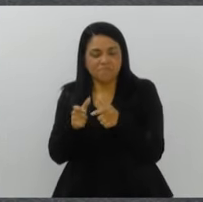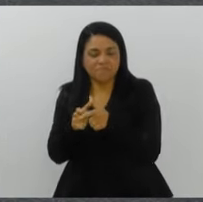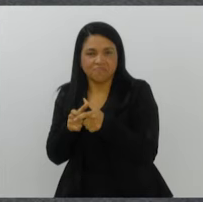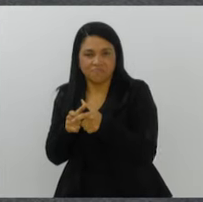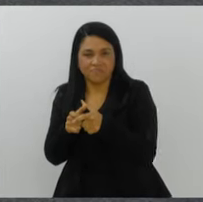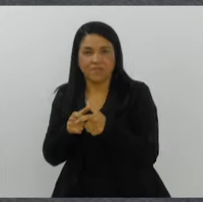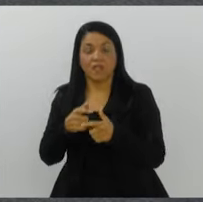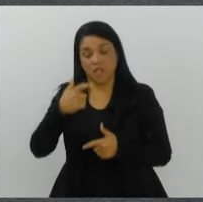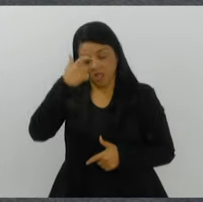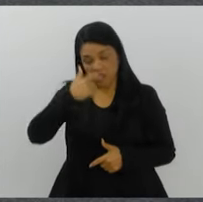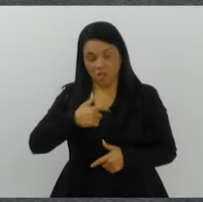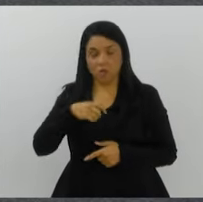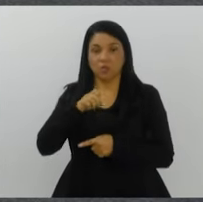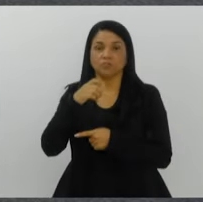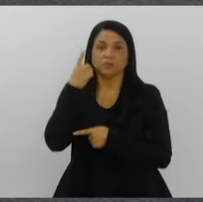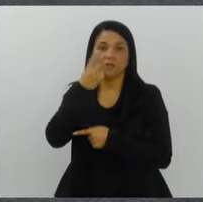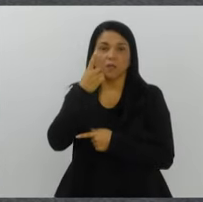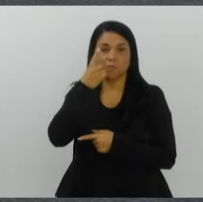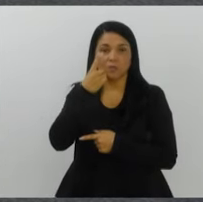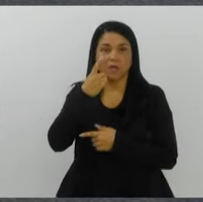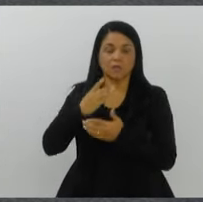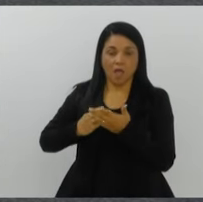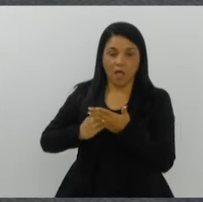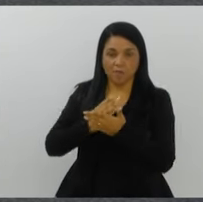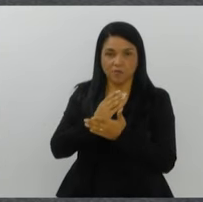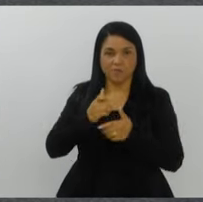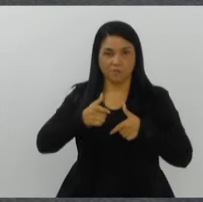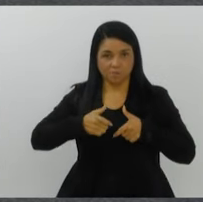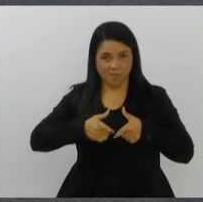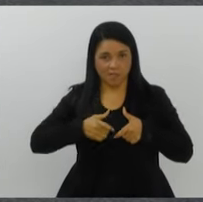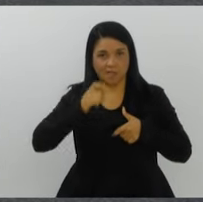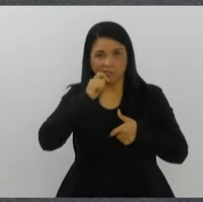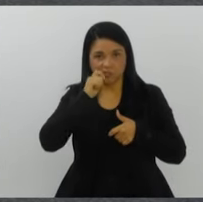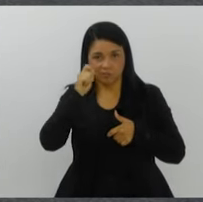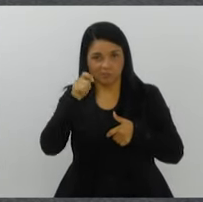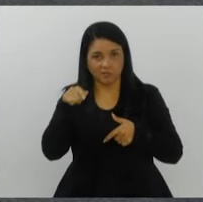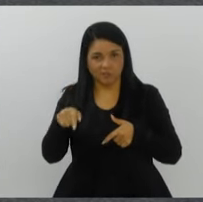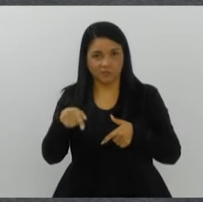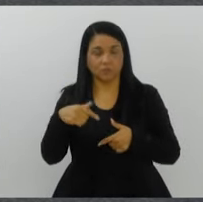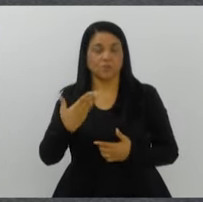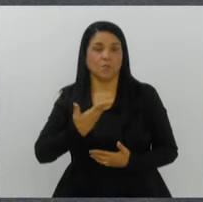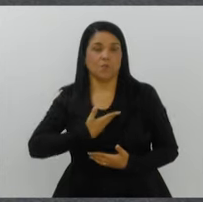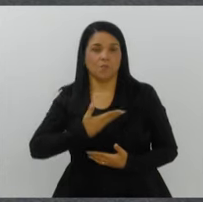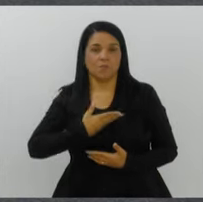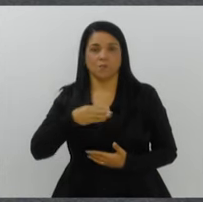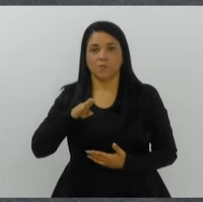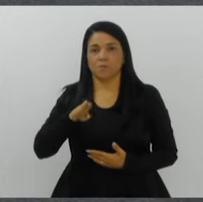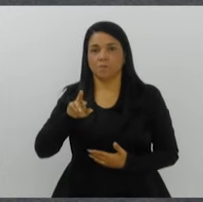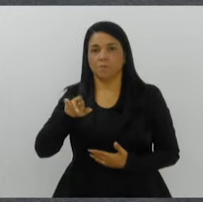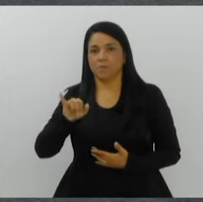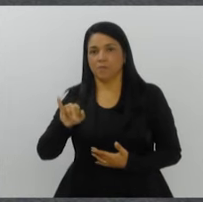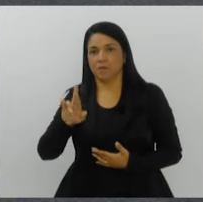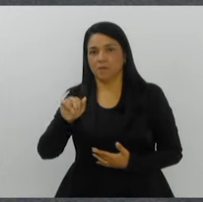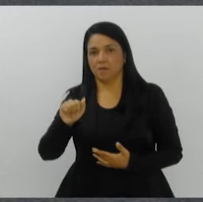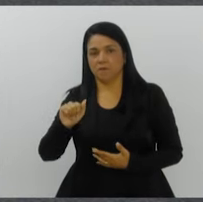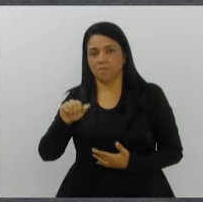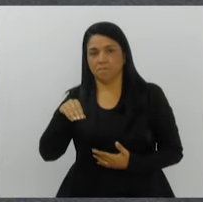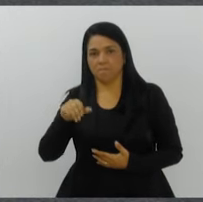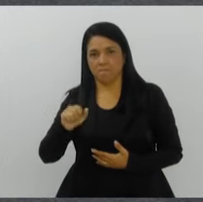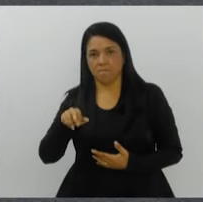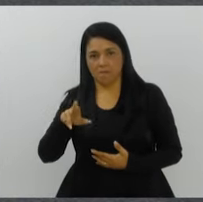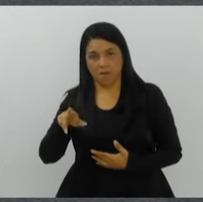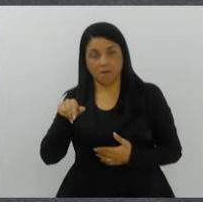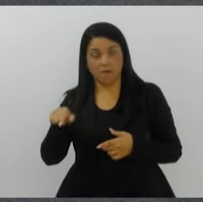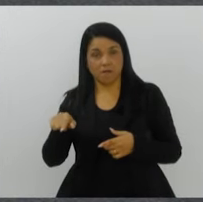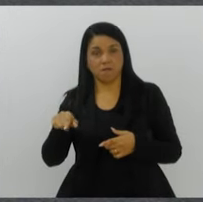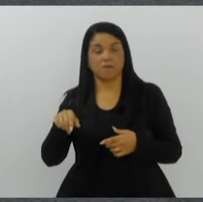sou deputada, aprovei a medalha Tiradentes para o companheiro Bira Marques, que é um sociólogo, um